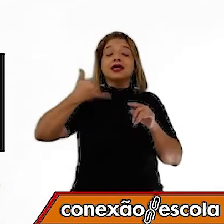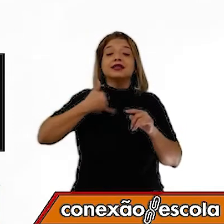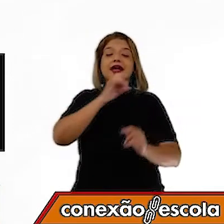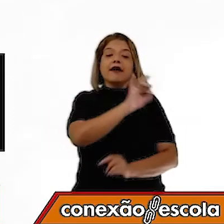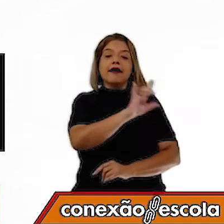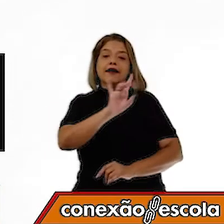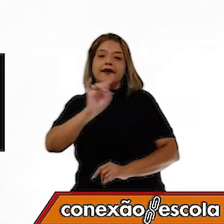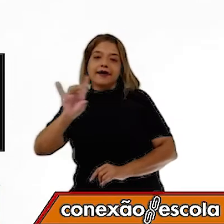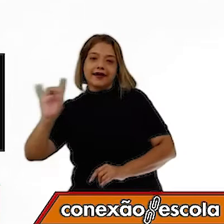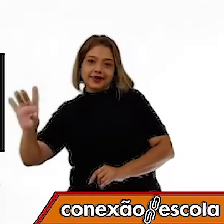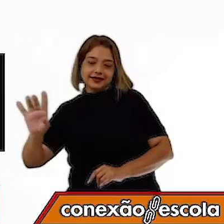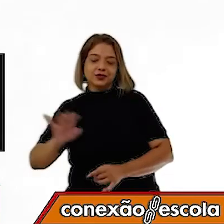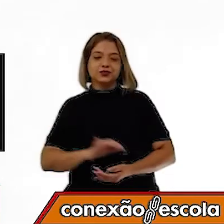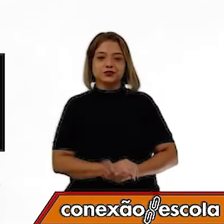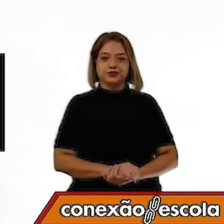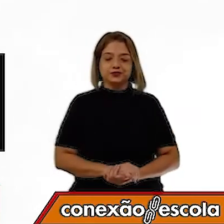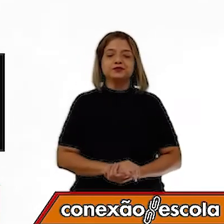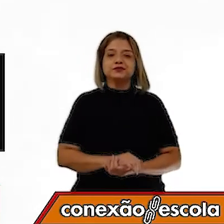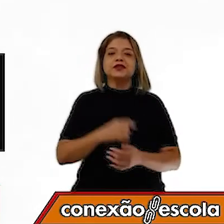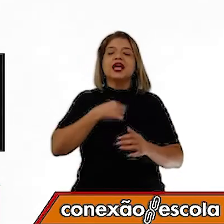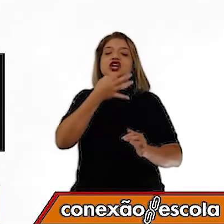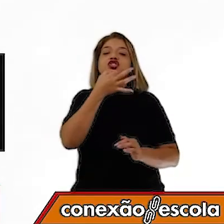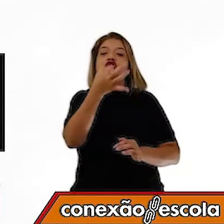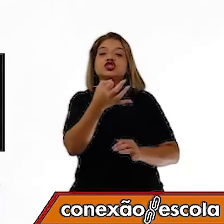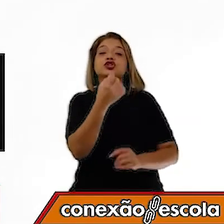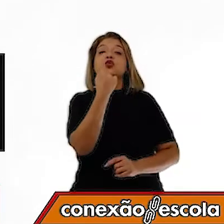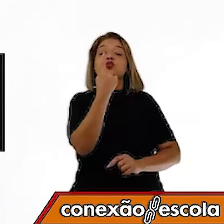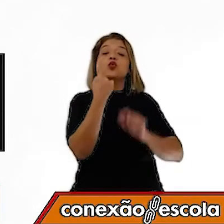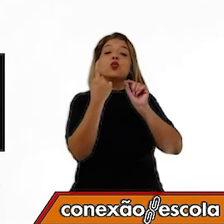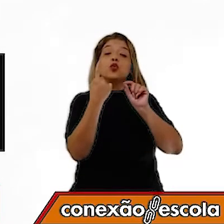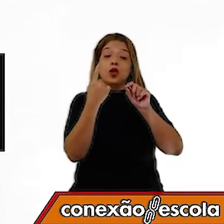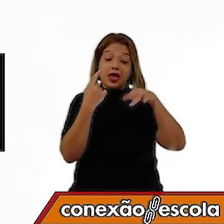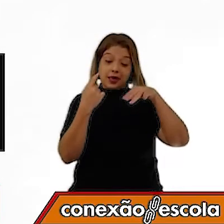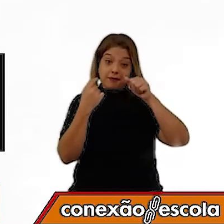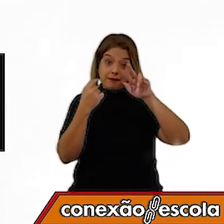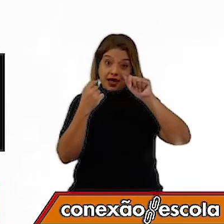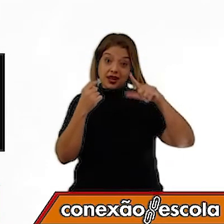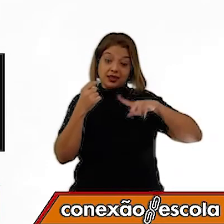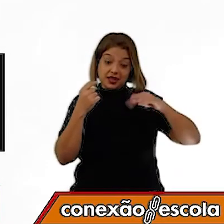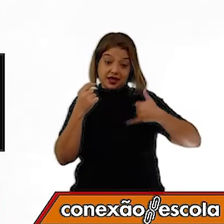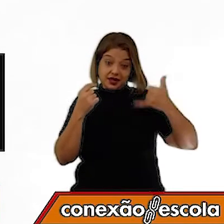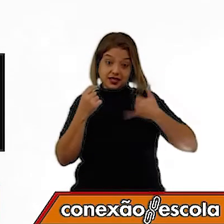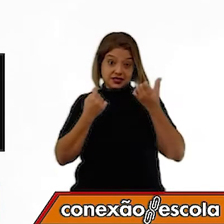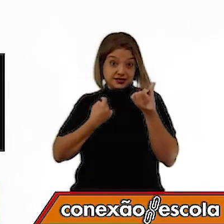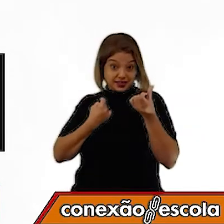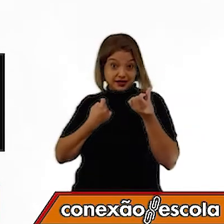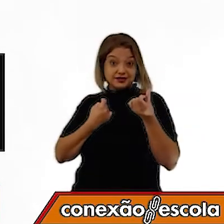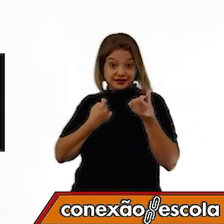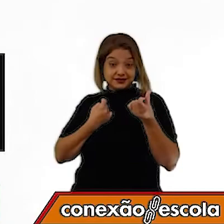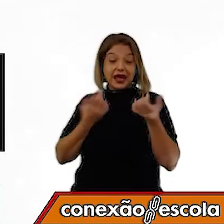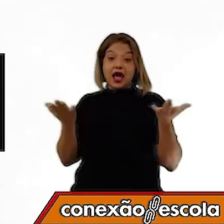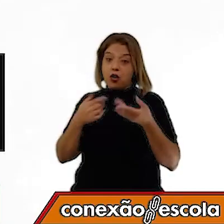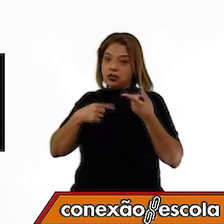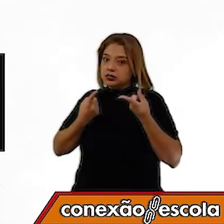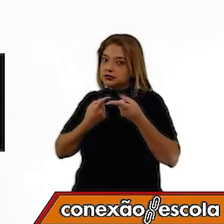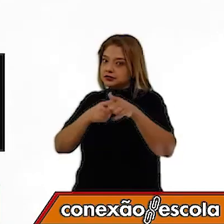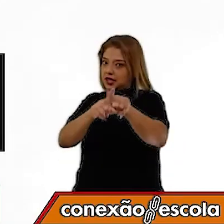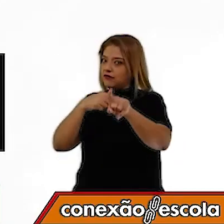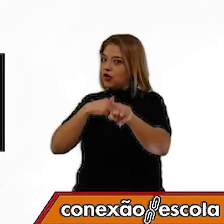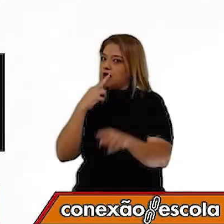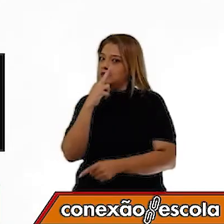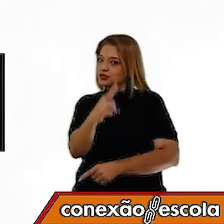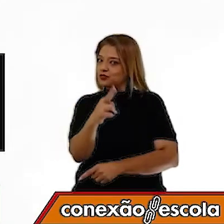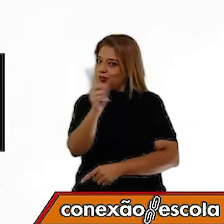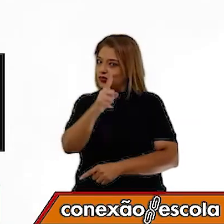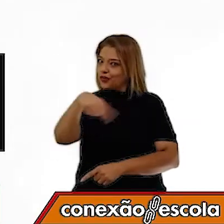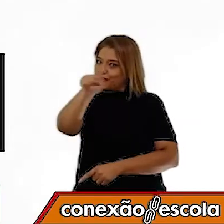amigos dela. Então, a primeira dica é que a Mara tem 6 anos. Eu vou lançar o desafio, mas eu não vou dar as